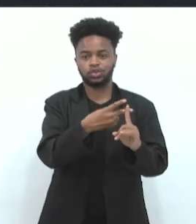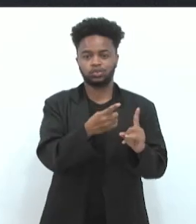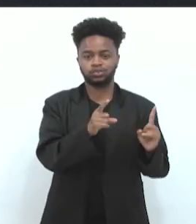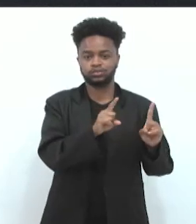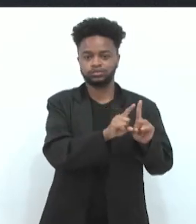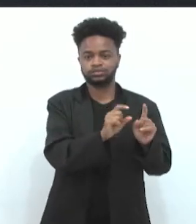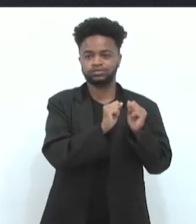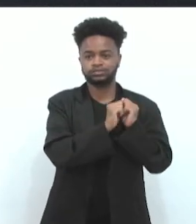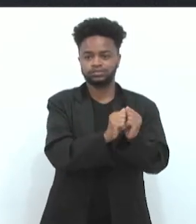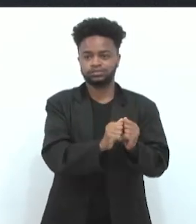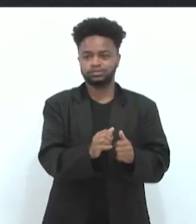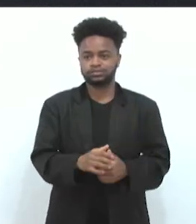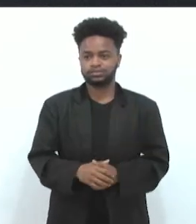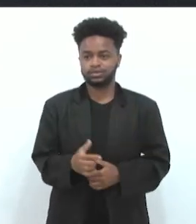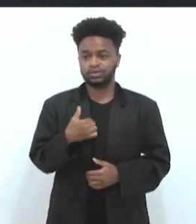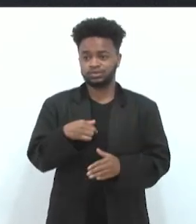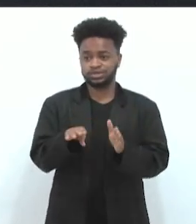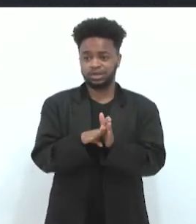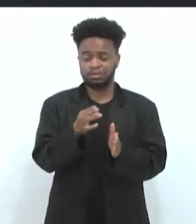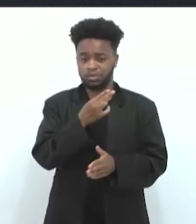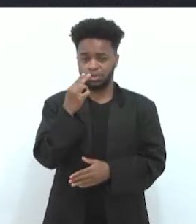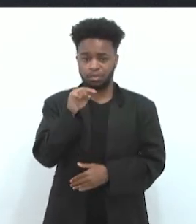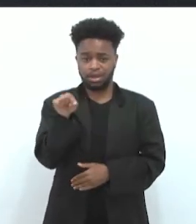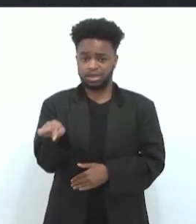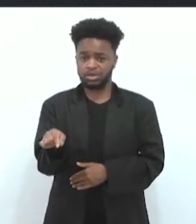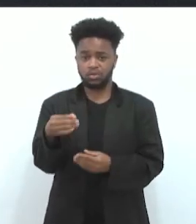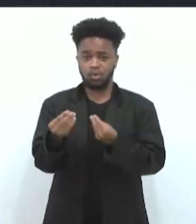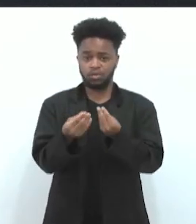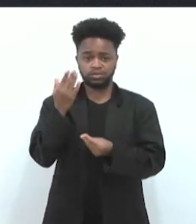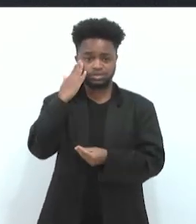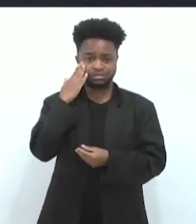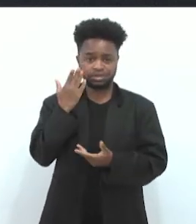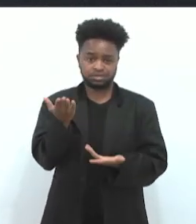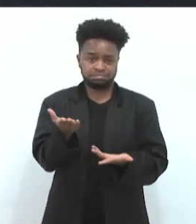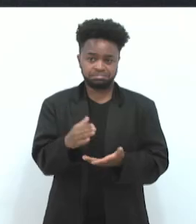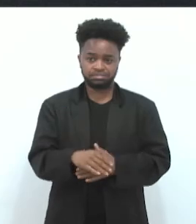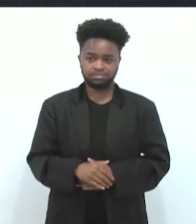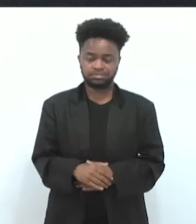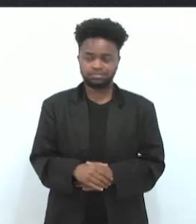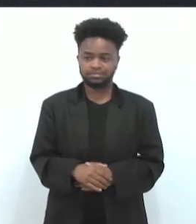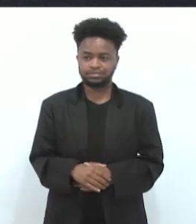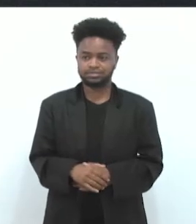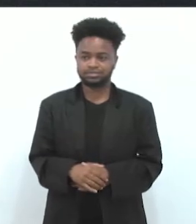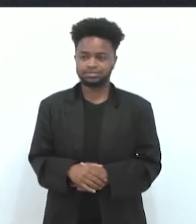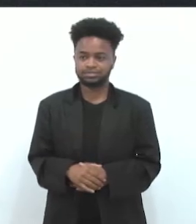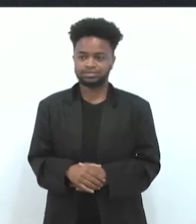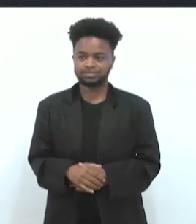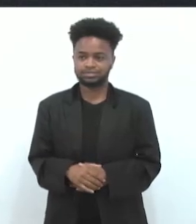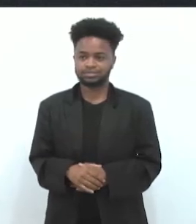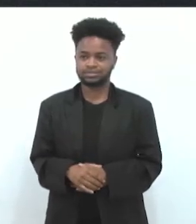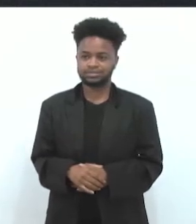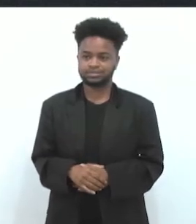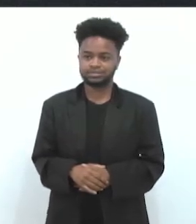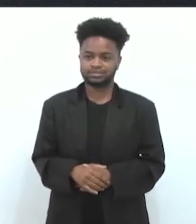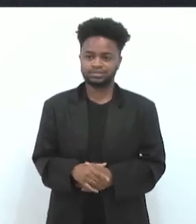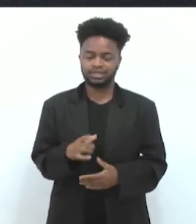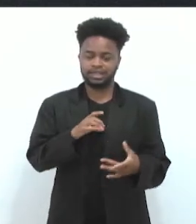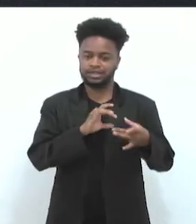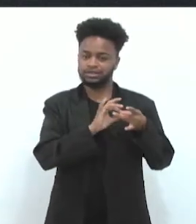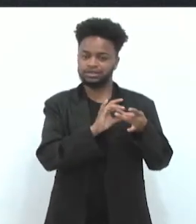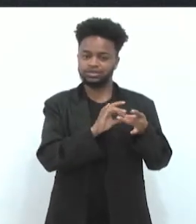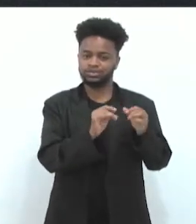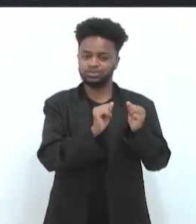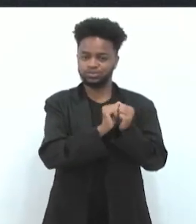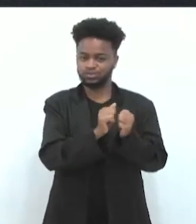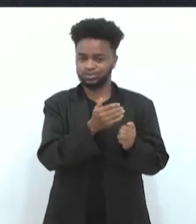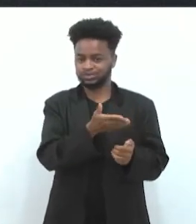Cozzolino, eu cheguei aqui, meu nome estava aqui. Ele Eu vou veio- saber. Ele veio com uma boiada. Veio com a Ele boiada. veio com uma boiada lá de Faz Macaé e me isso,